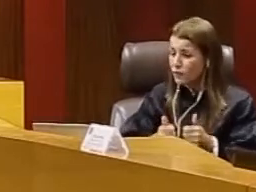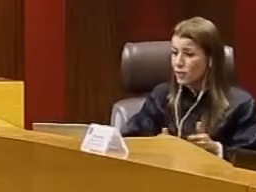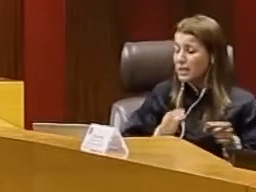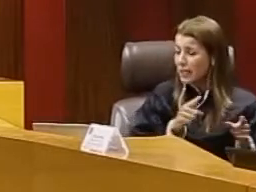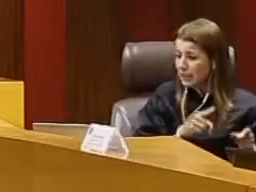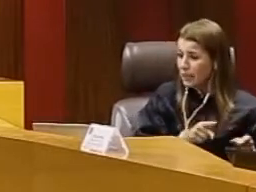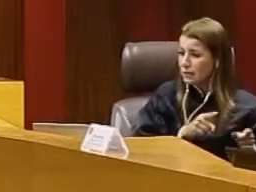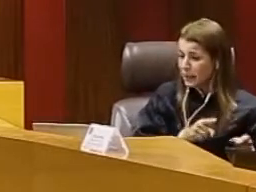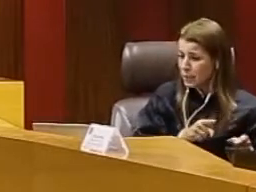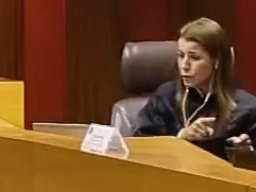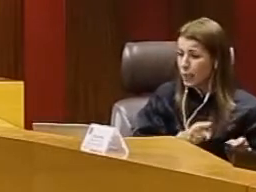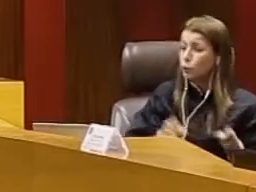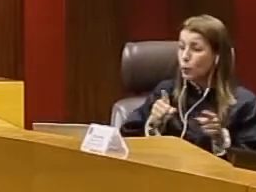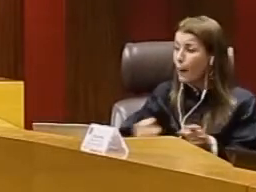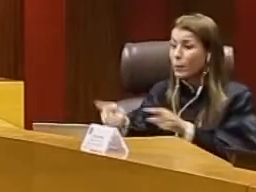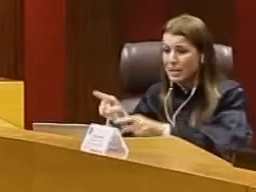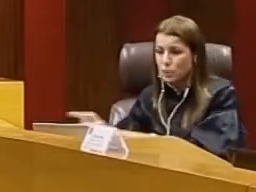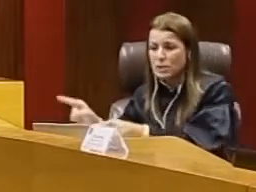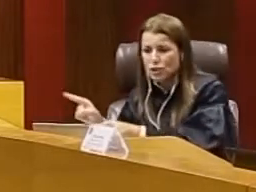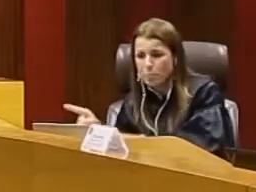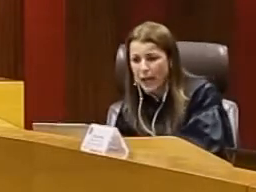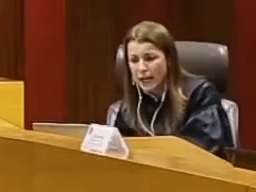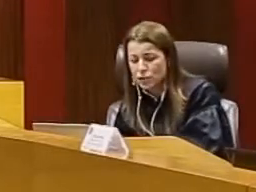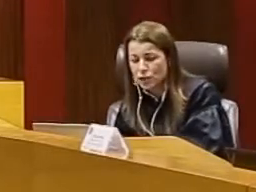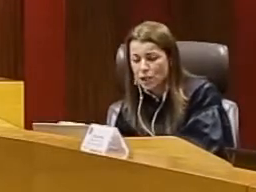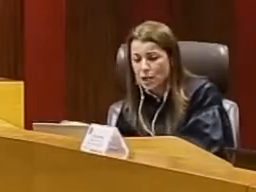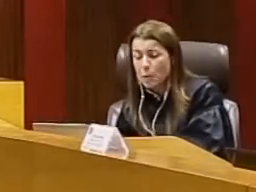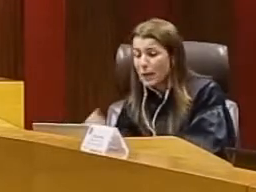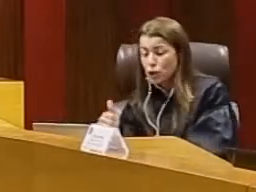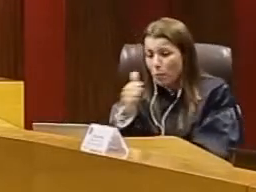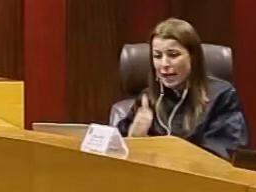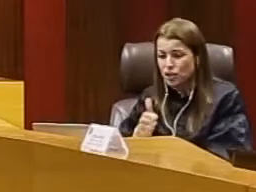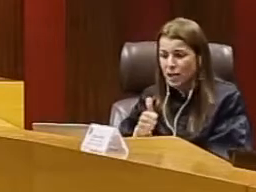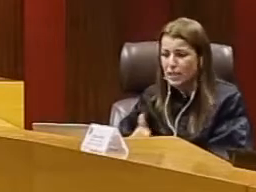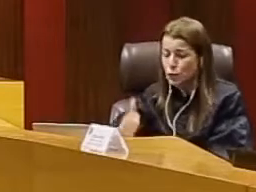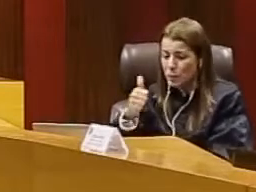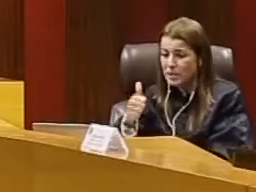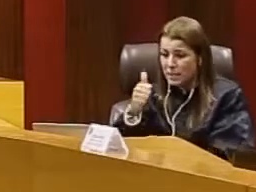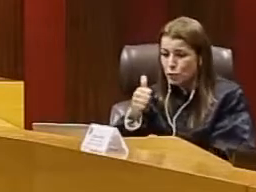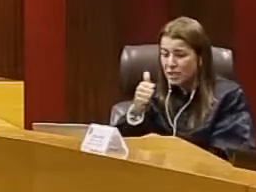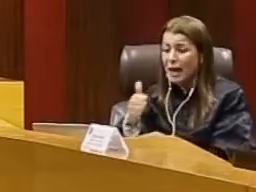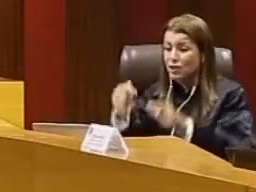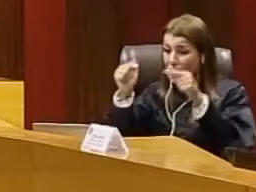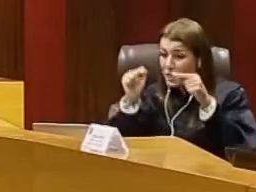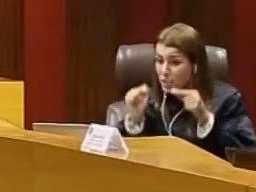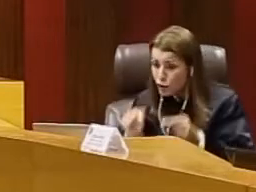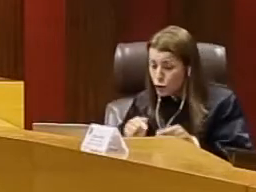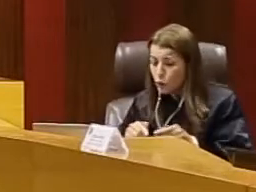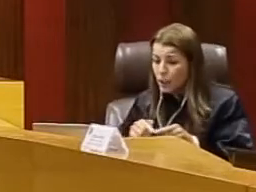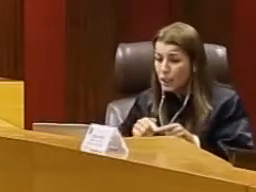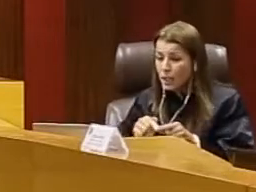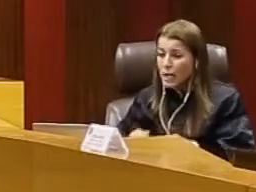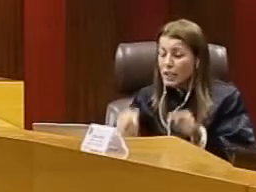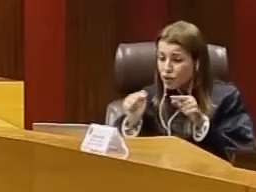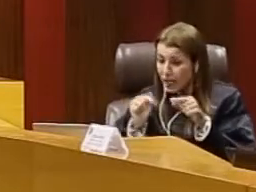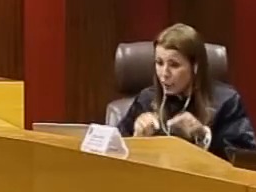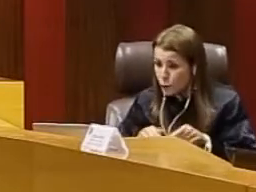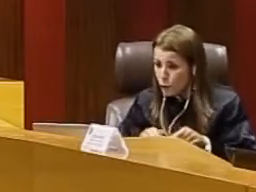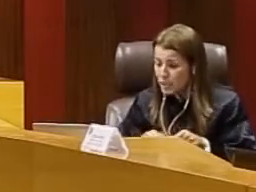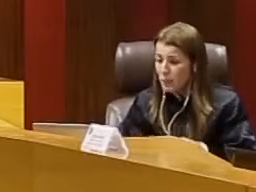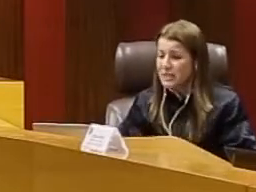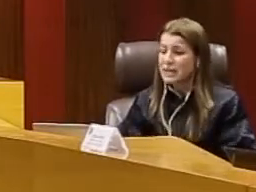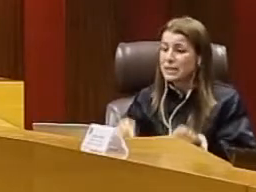humanos previstos em tratado internacional do qual o Brasil seja parte. Mas não basta isso, é preciso que haja risco